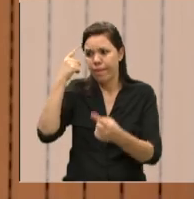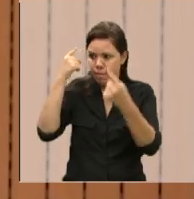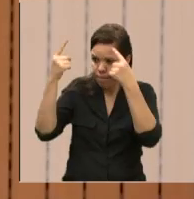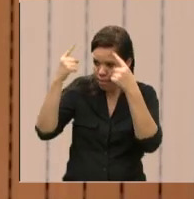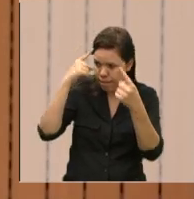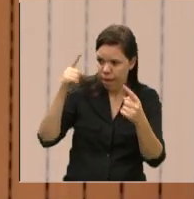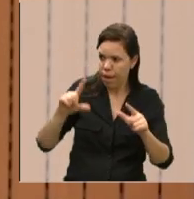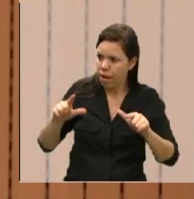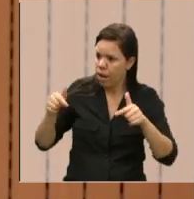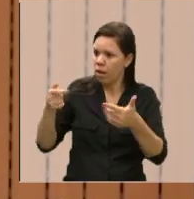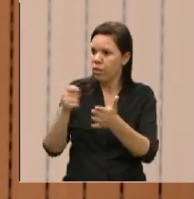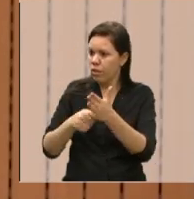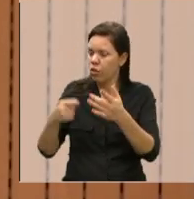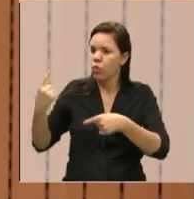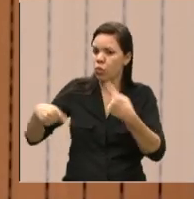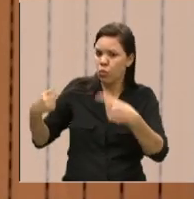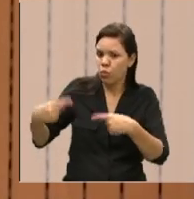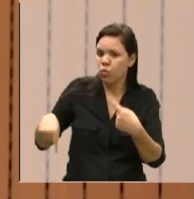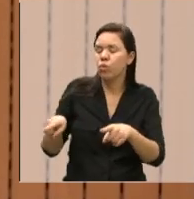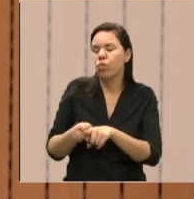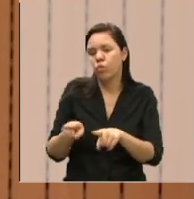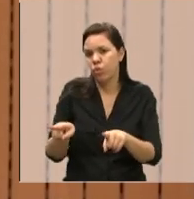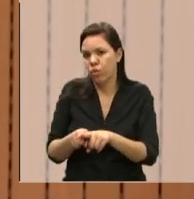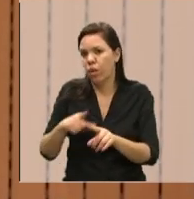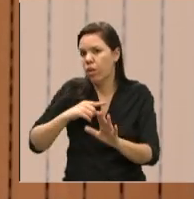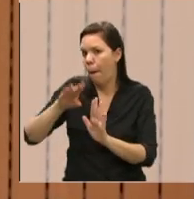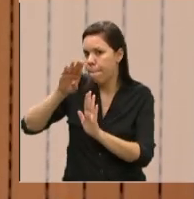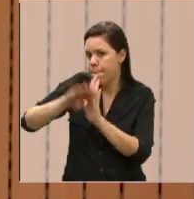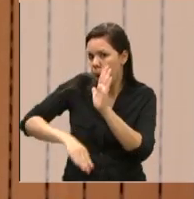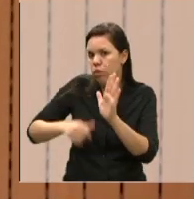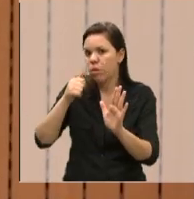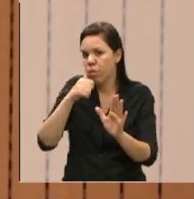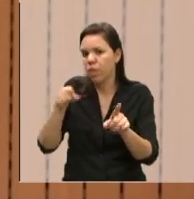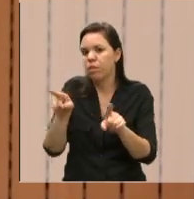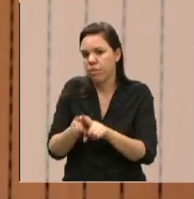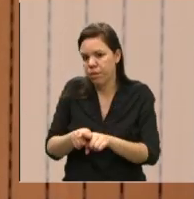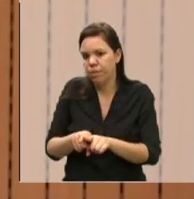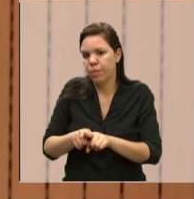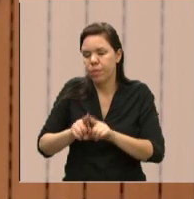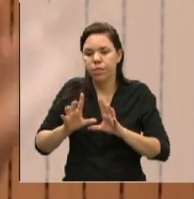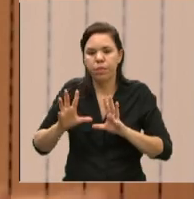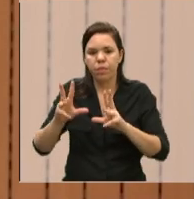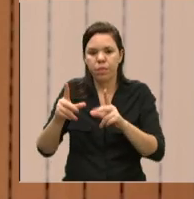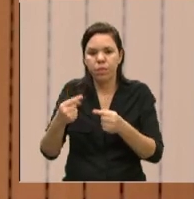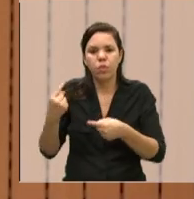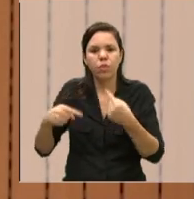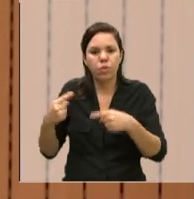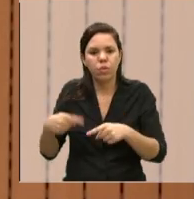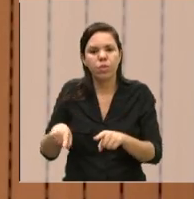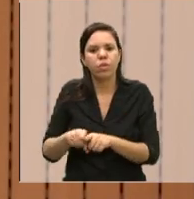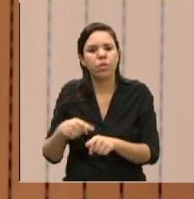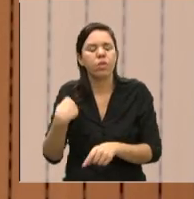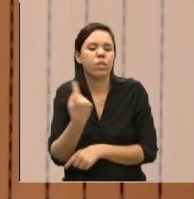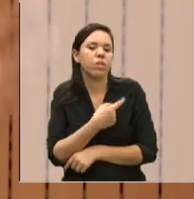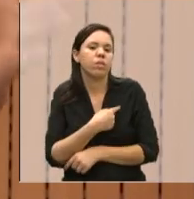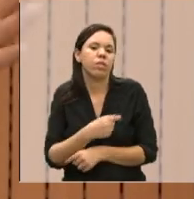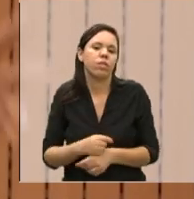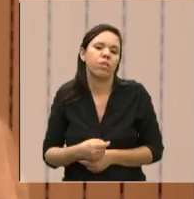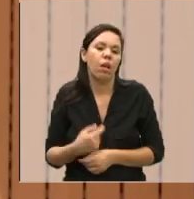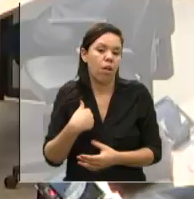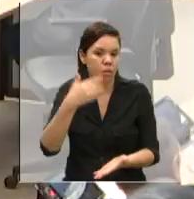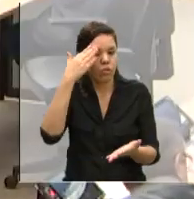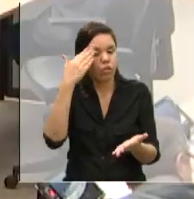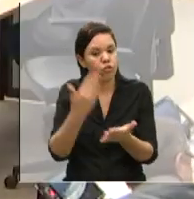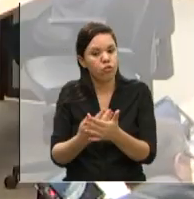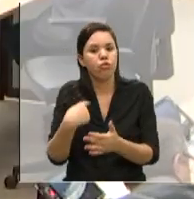ideias, posições, discutimos não apenas as pautas das mulheres, mas discutimos todas as questões, que afinal eu acredito